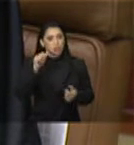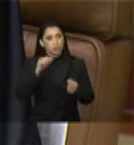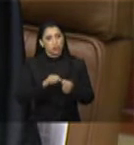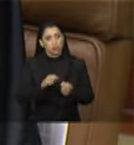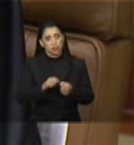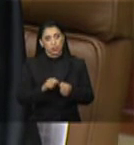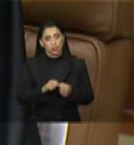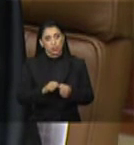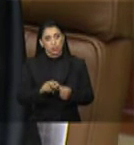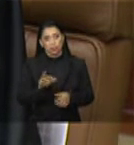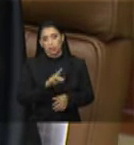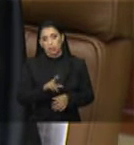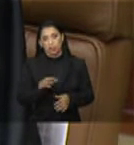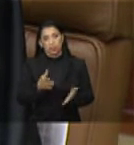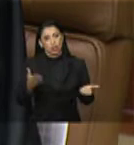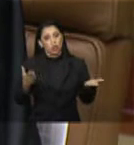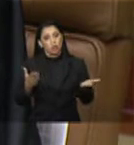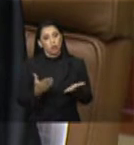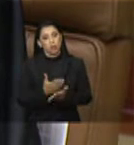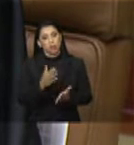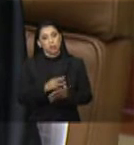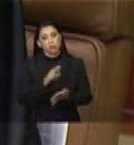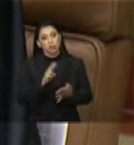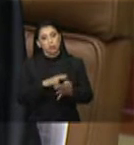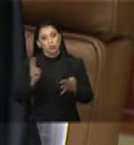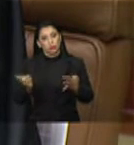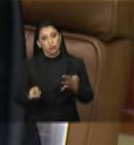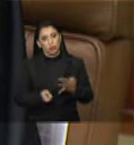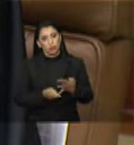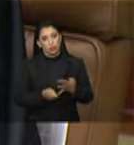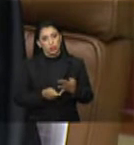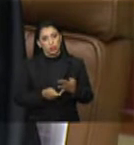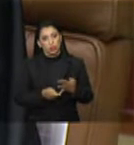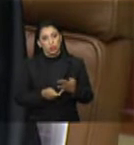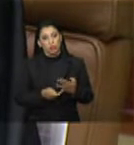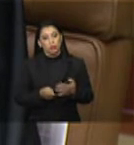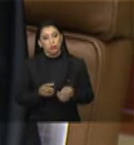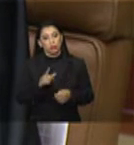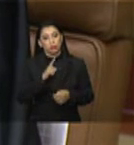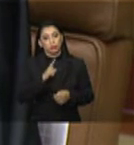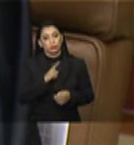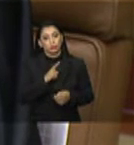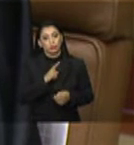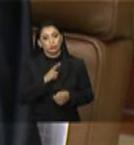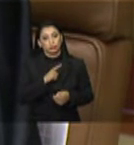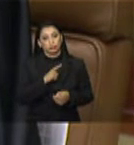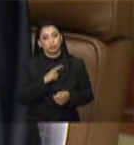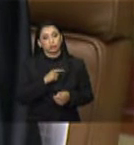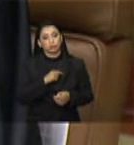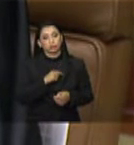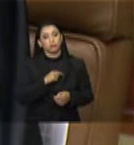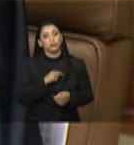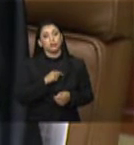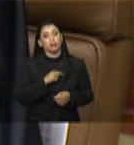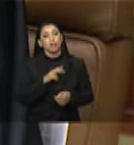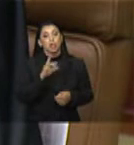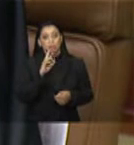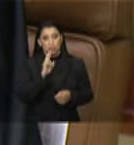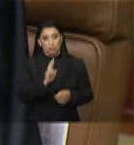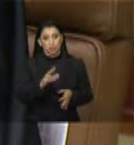não conhecer ou não prover o recurso ordinário citada a responder os termos da ação